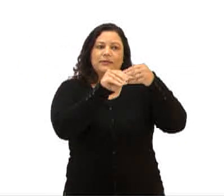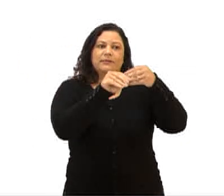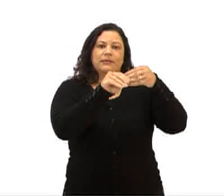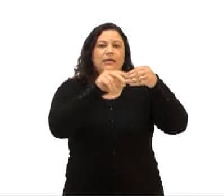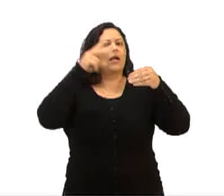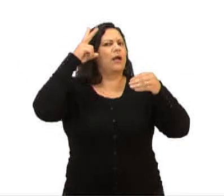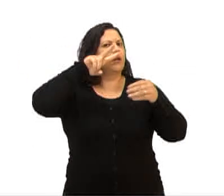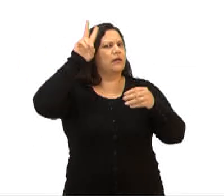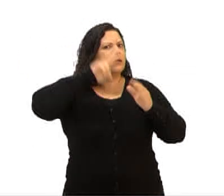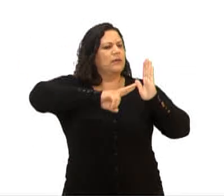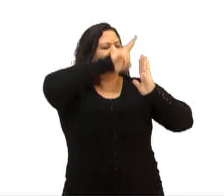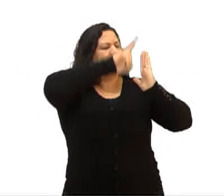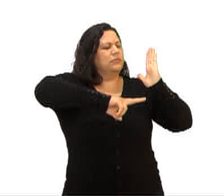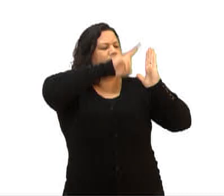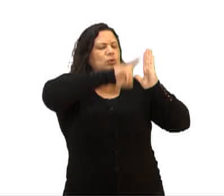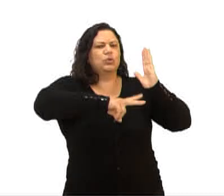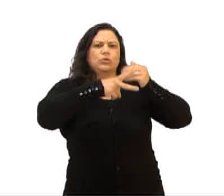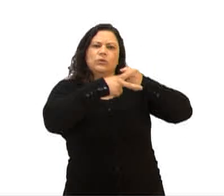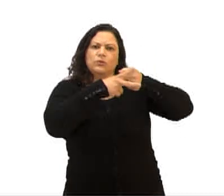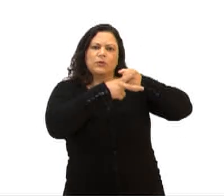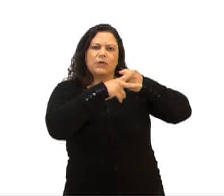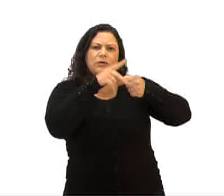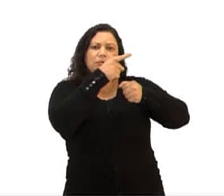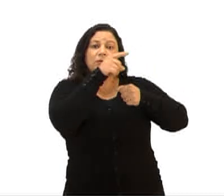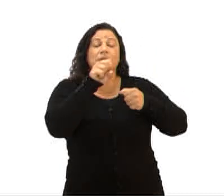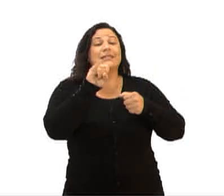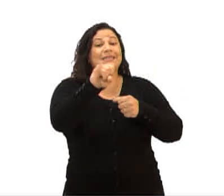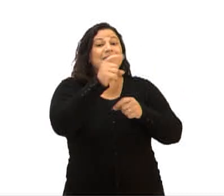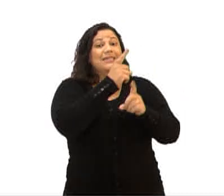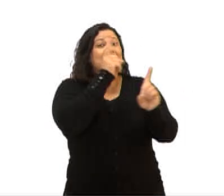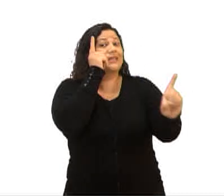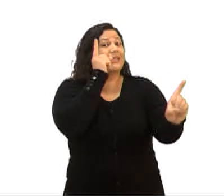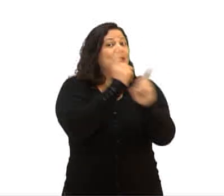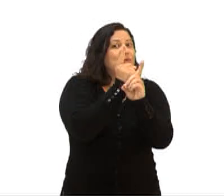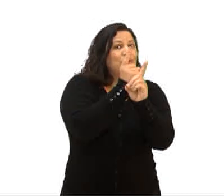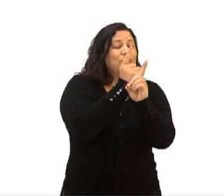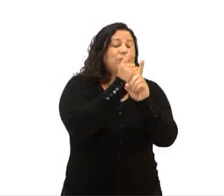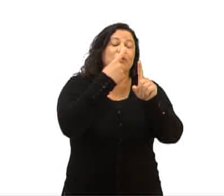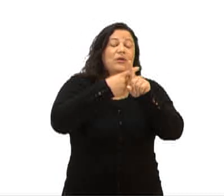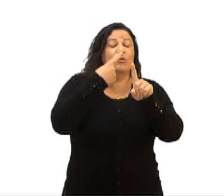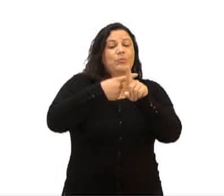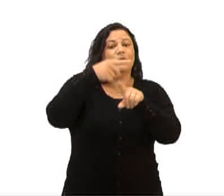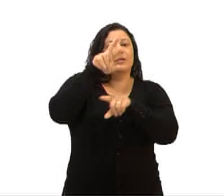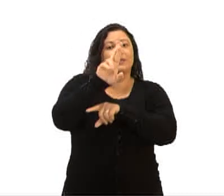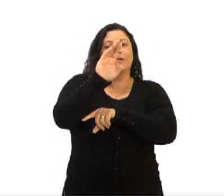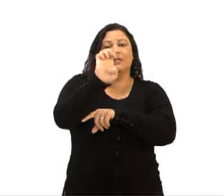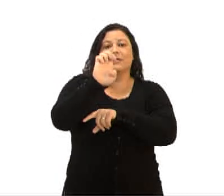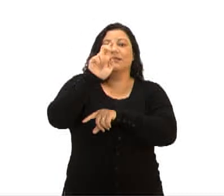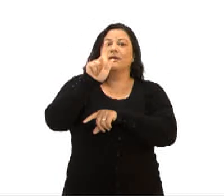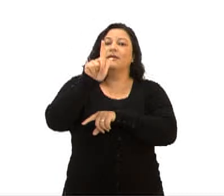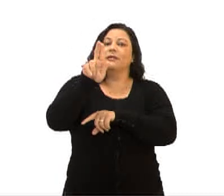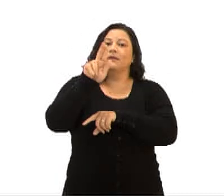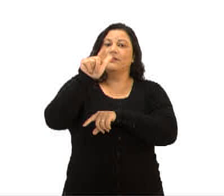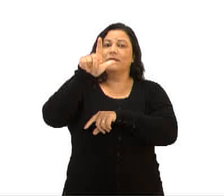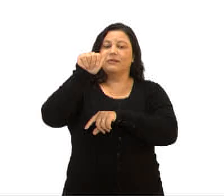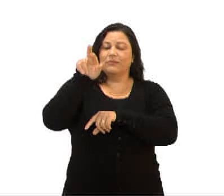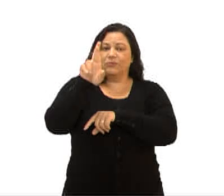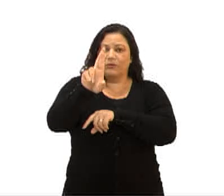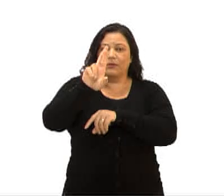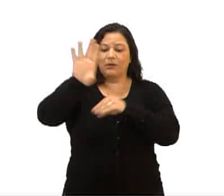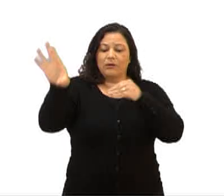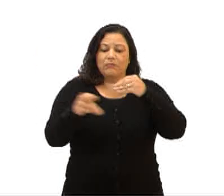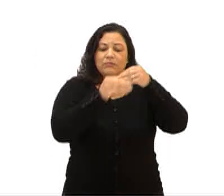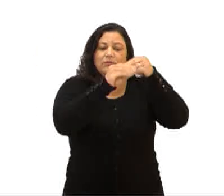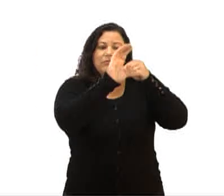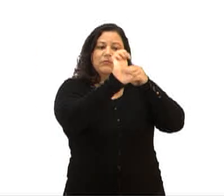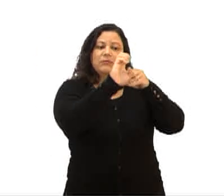se você não encontrar o verbo lá, é porque ele é um verbo regular. Basta você acrescentar o ed lá no final.